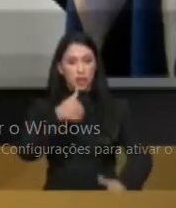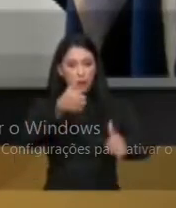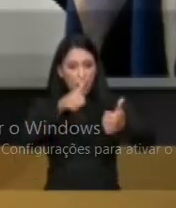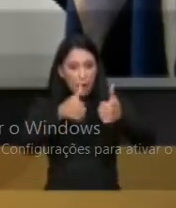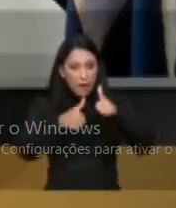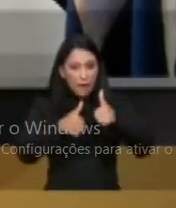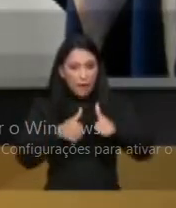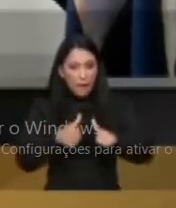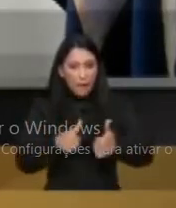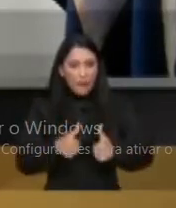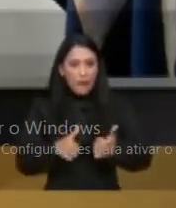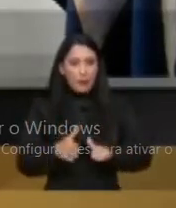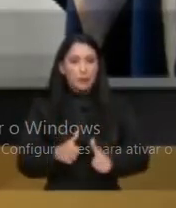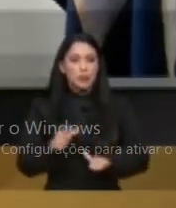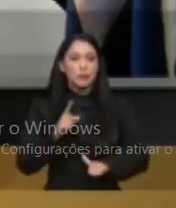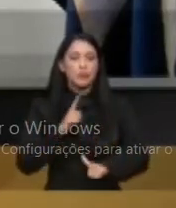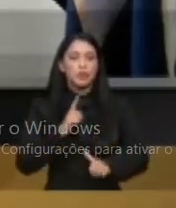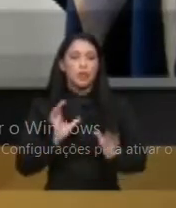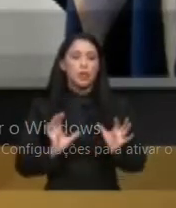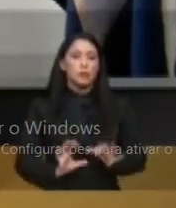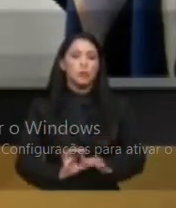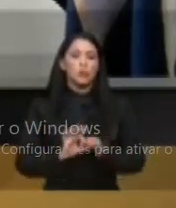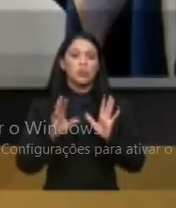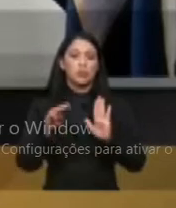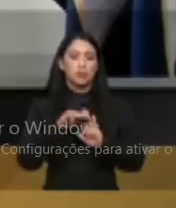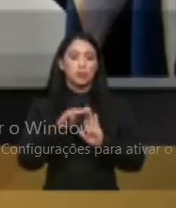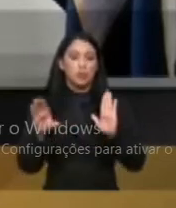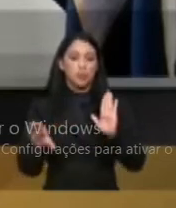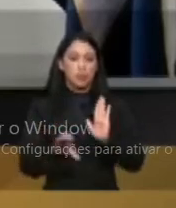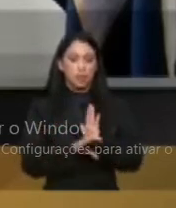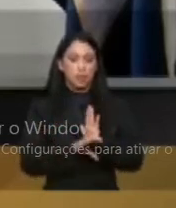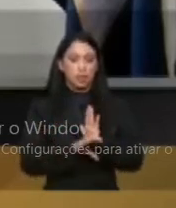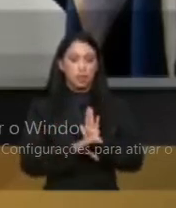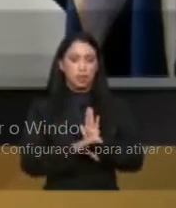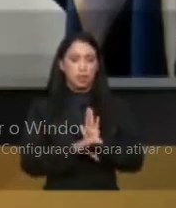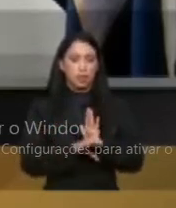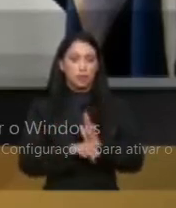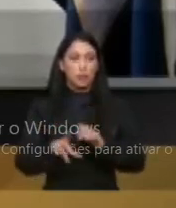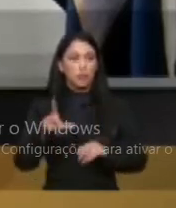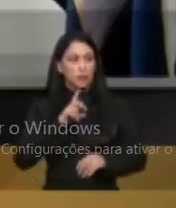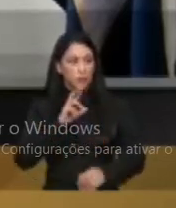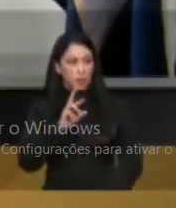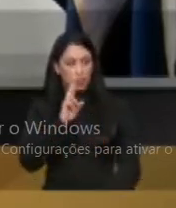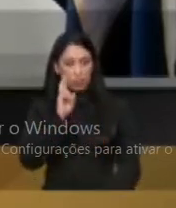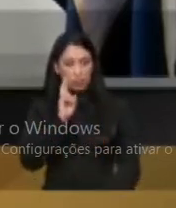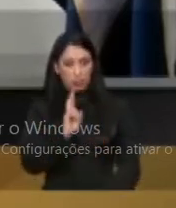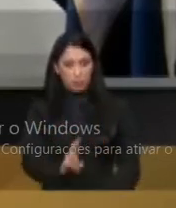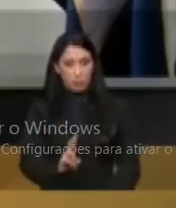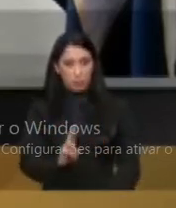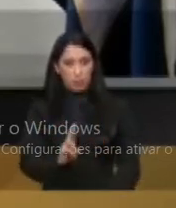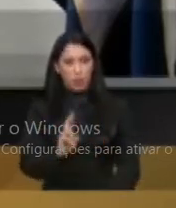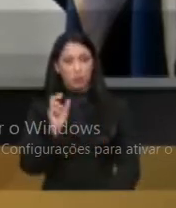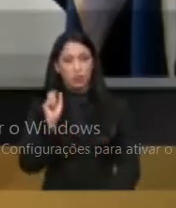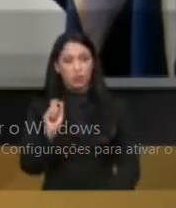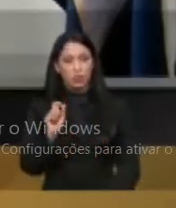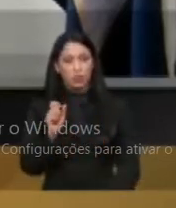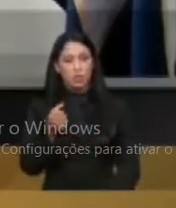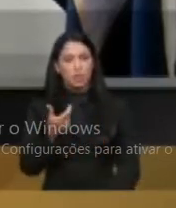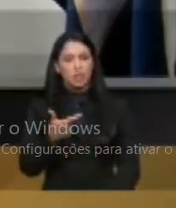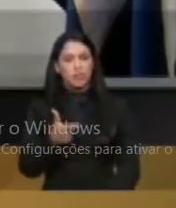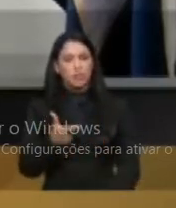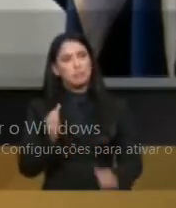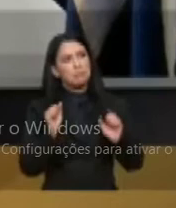na presente assentada, examinará o pleito de concessão de medida cautelar e o tribunal haverá de